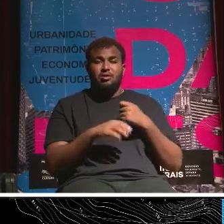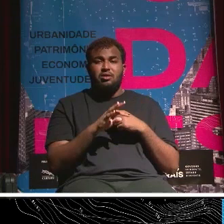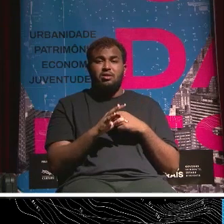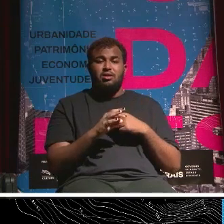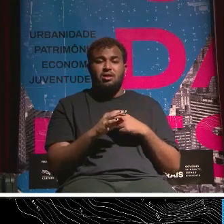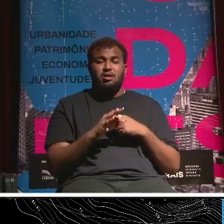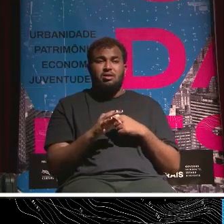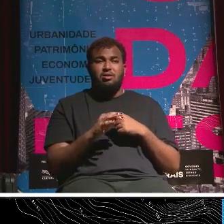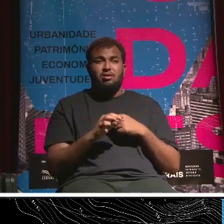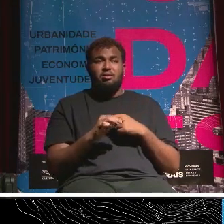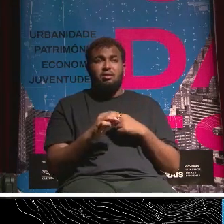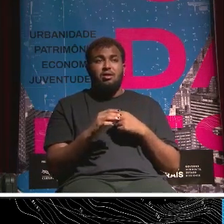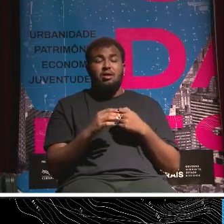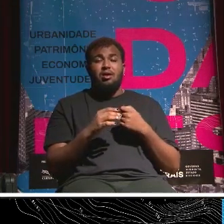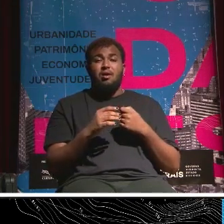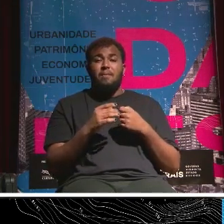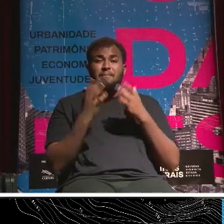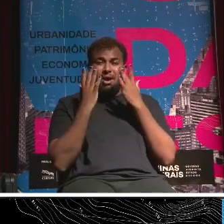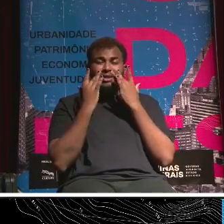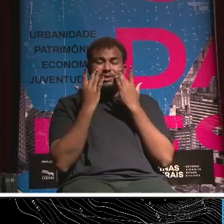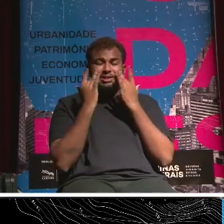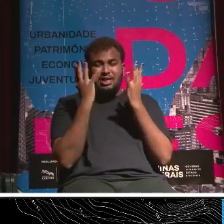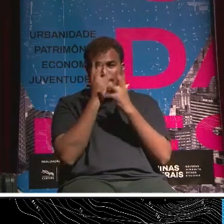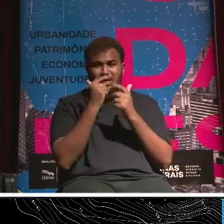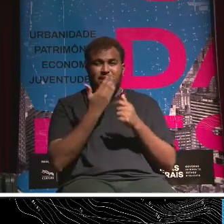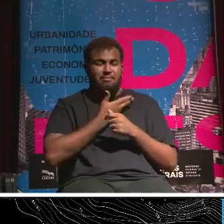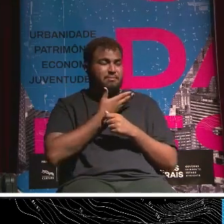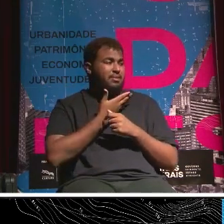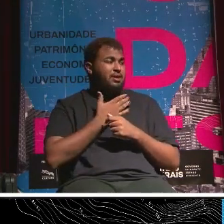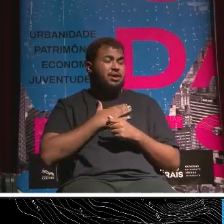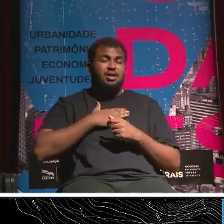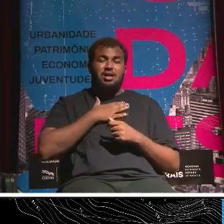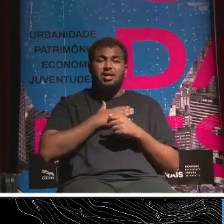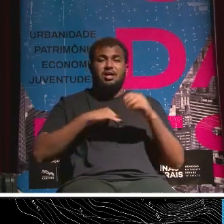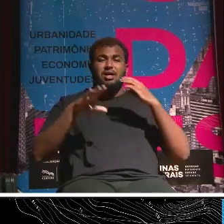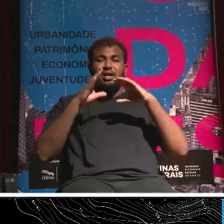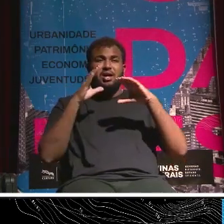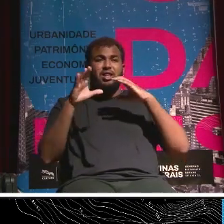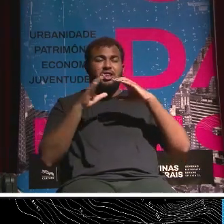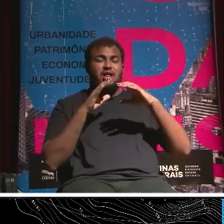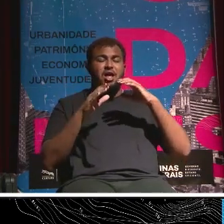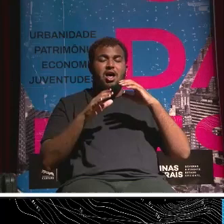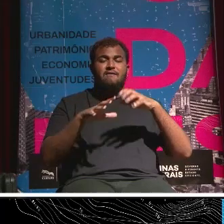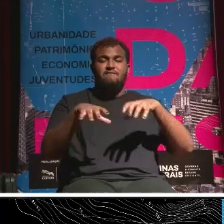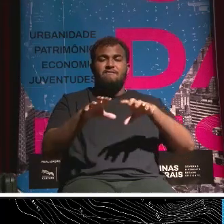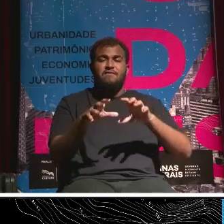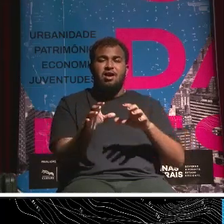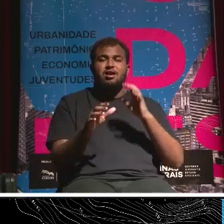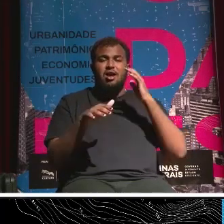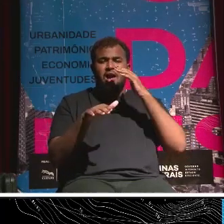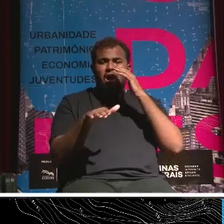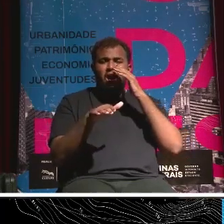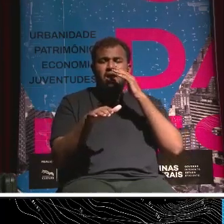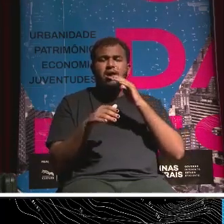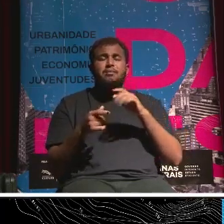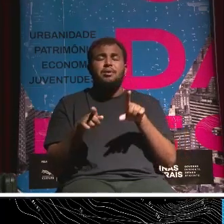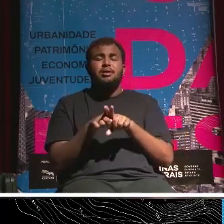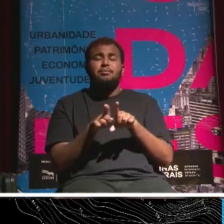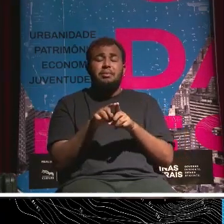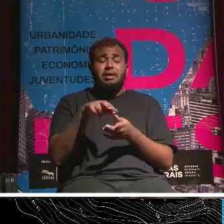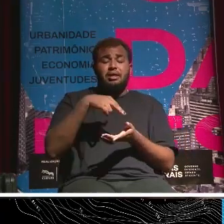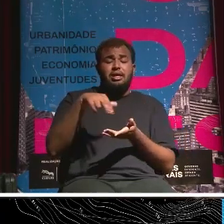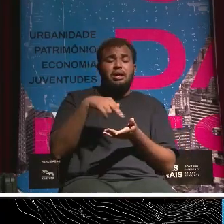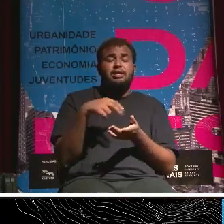uma artista linda, uma amiga querida que canta funk, rap, ela dança, né? Ela faz